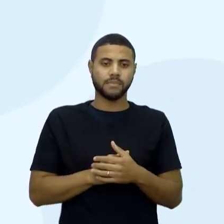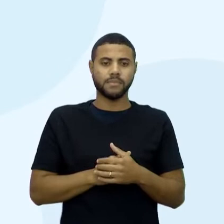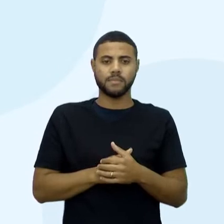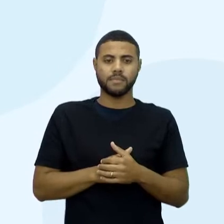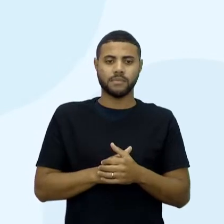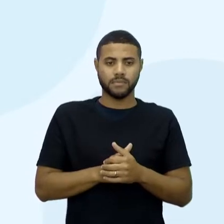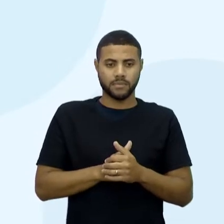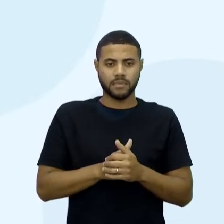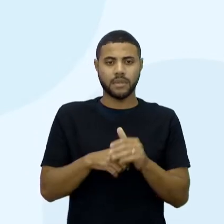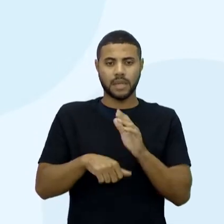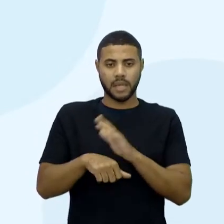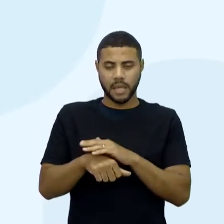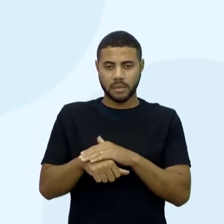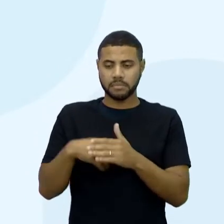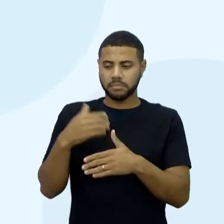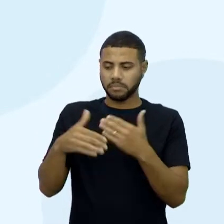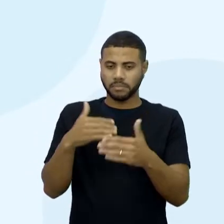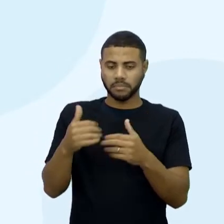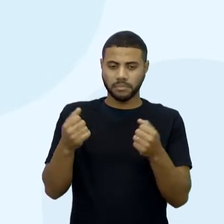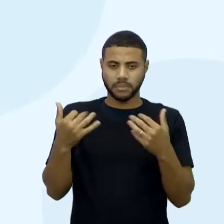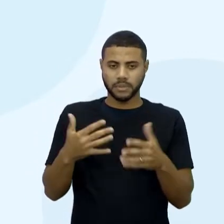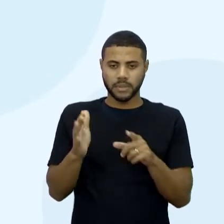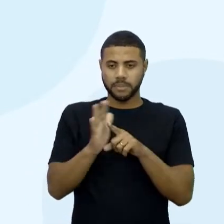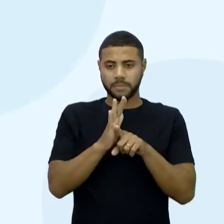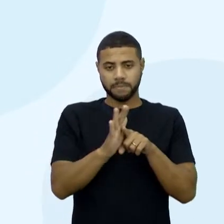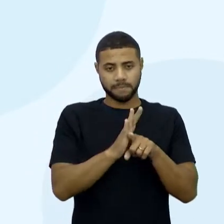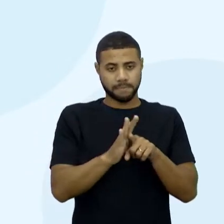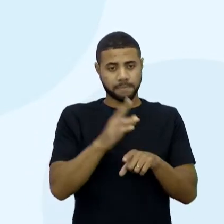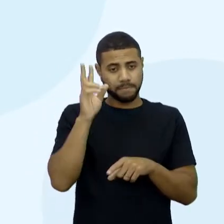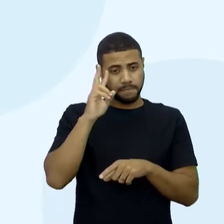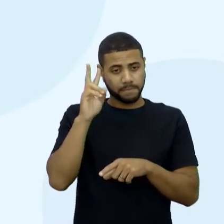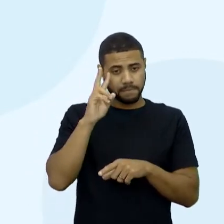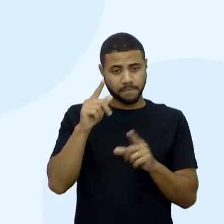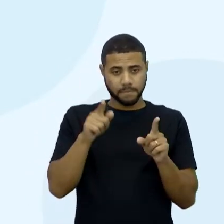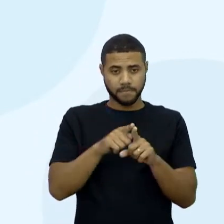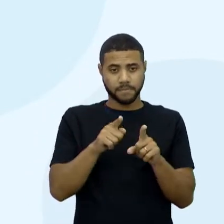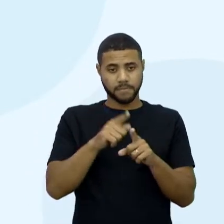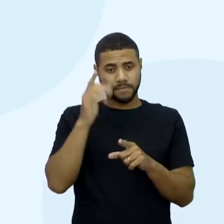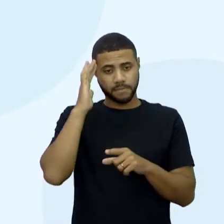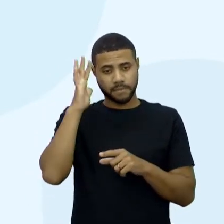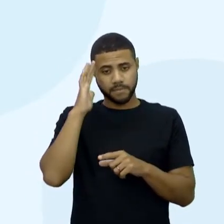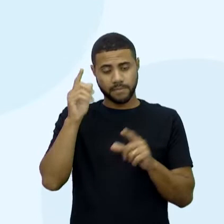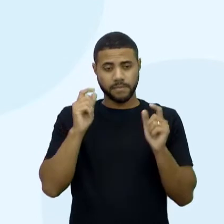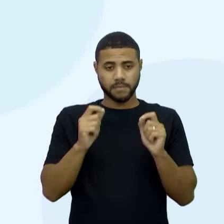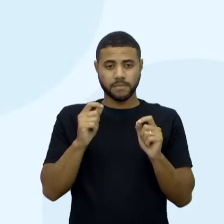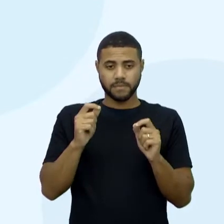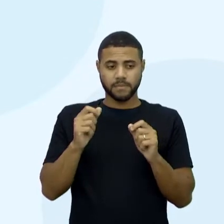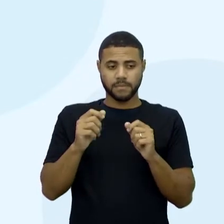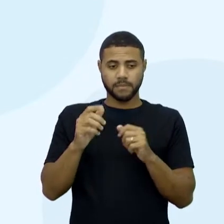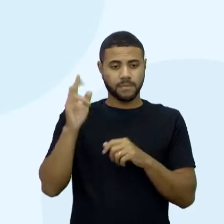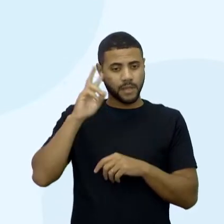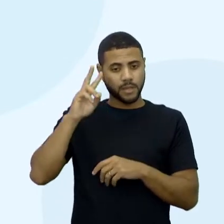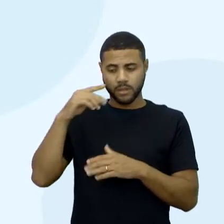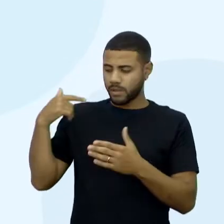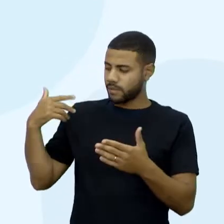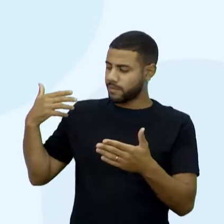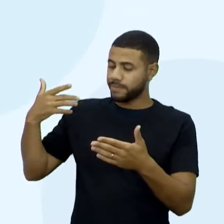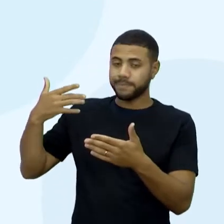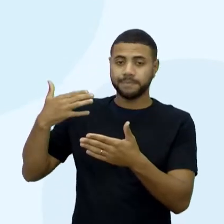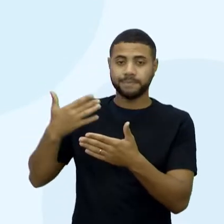por muito tempo, né? Para a gente fazer pesquisas históricas, para pensar ao longo da história da humanidade e